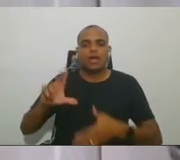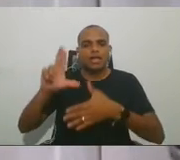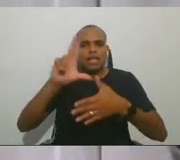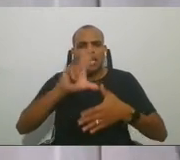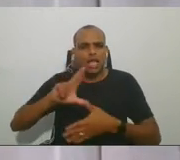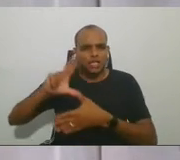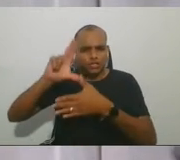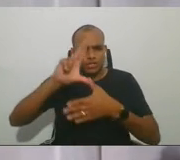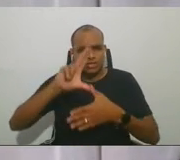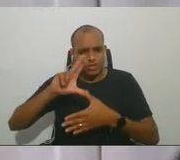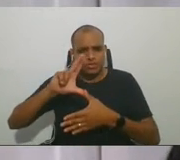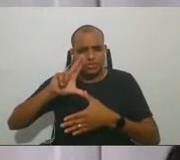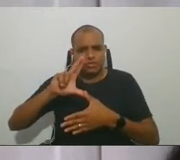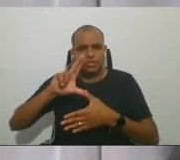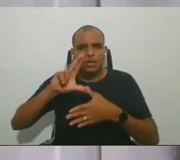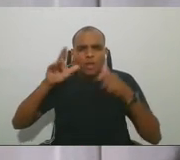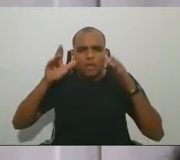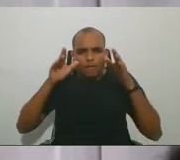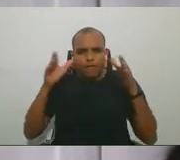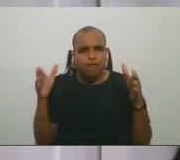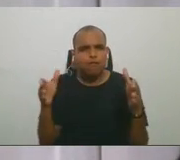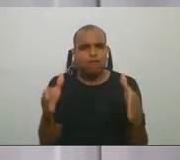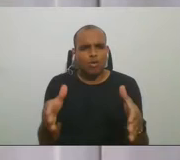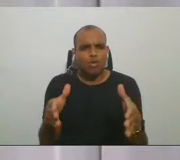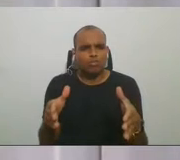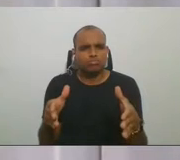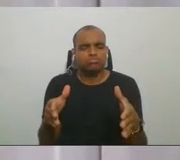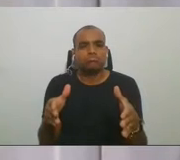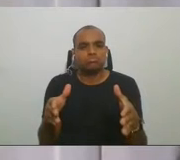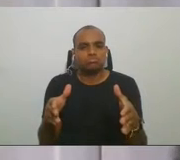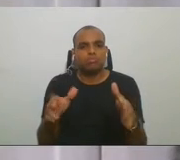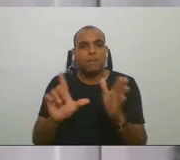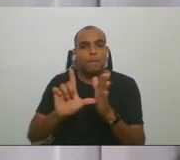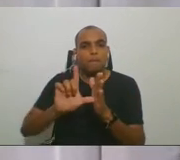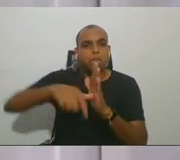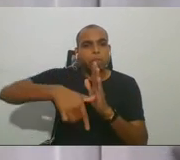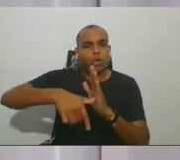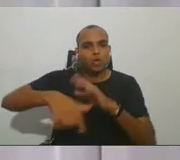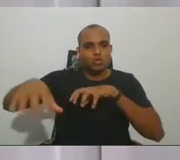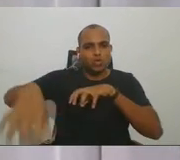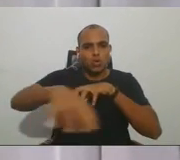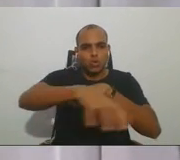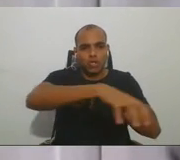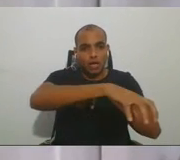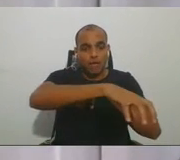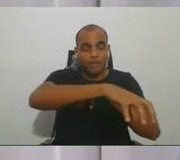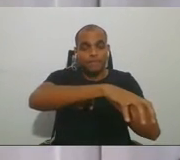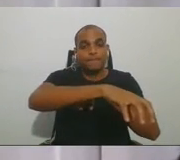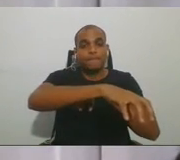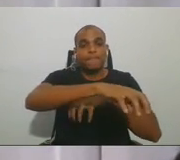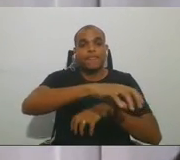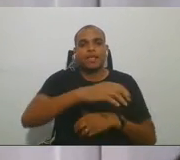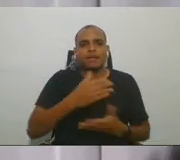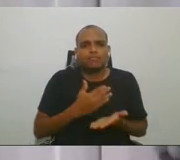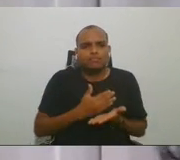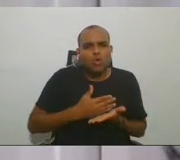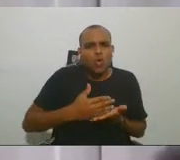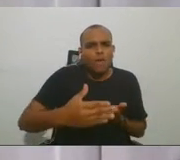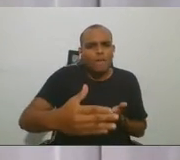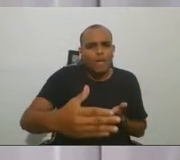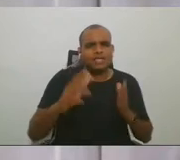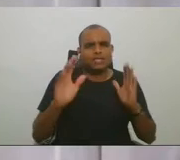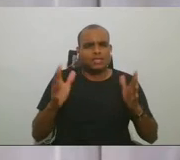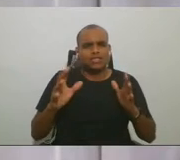particular, o que enfatizam sua adesão pós-colonial ou decolonial, tem traçado um vasto